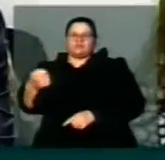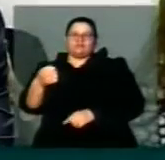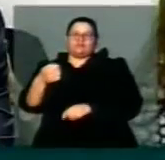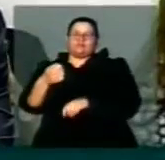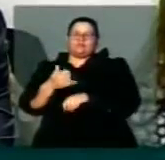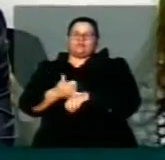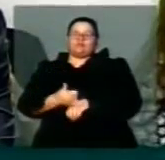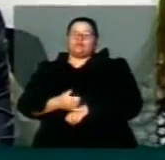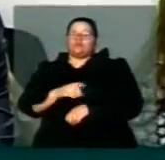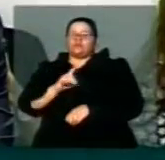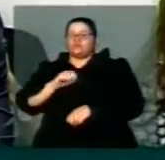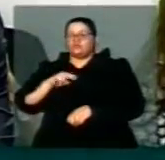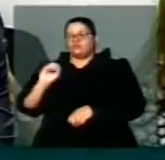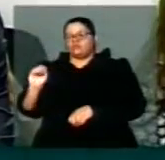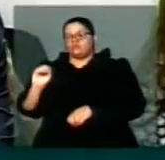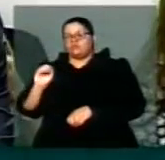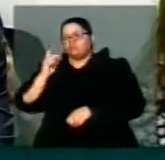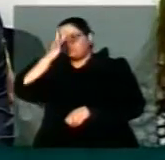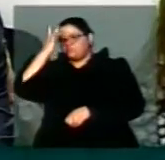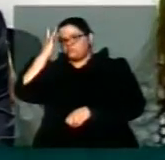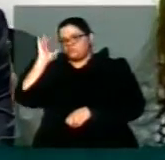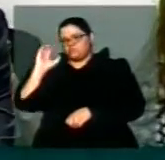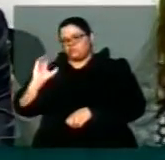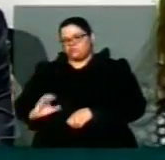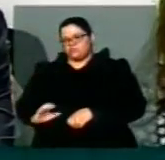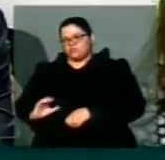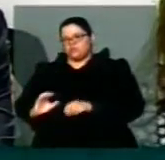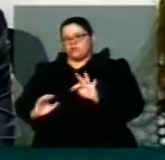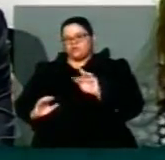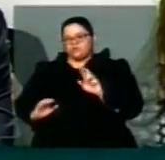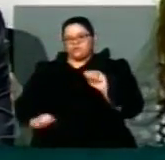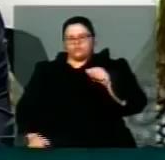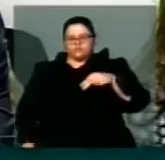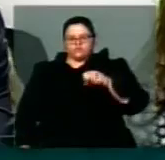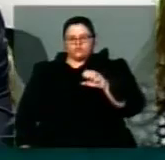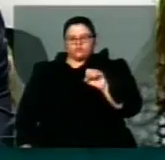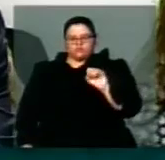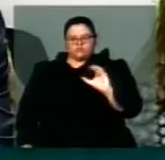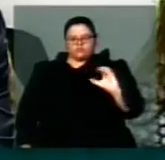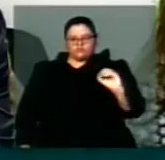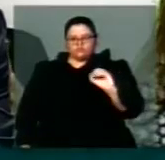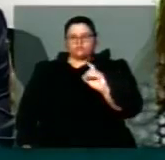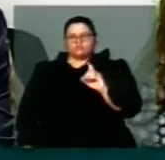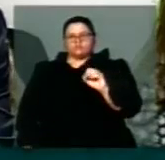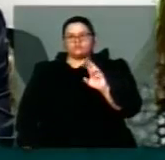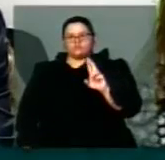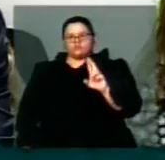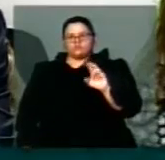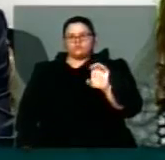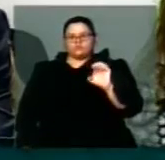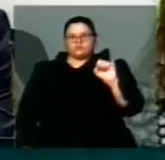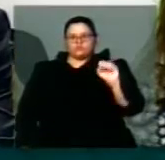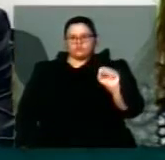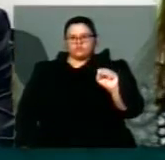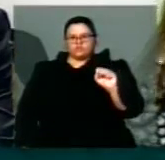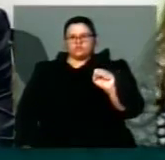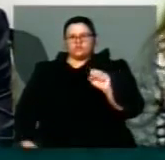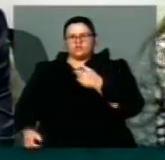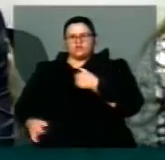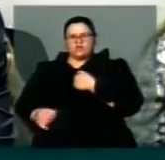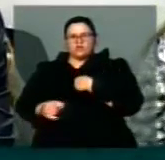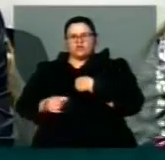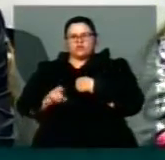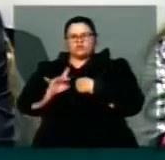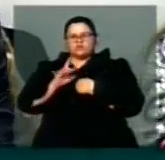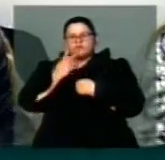seu proprietário ser o cidadão que foi falado, Francisco José dos Reis. Naquele momento, eu vou, por enquanto, parar por aqui, só para